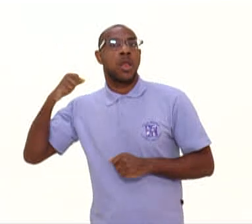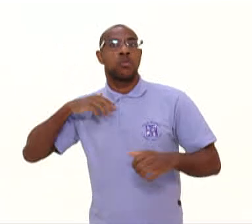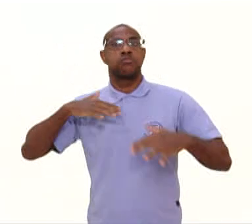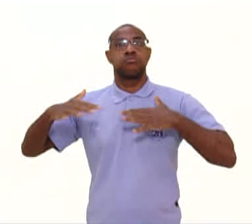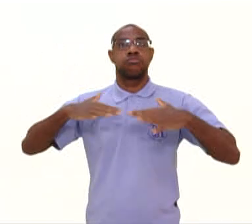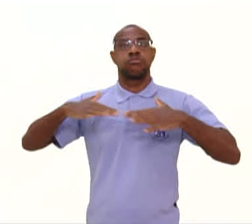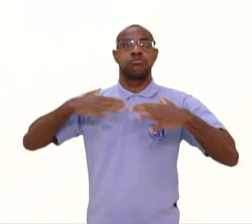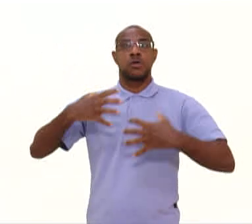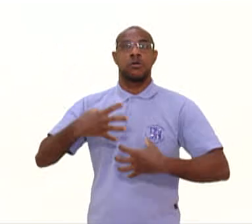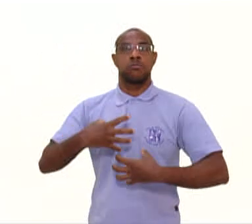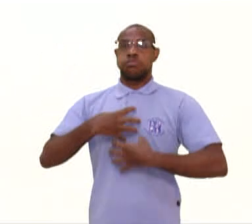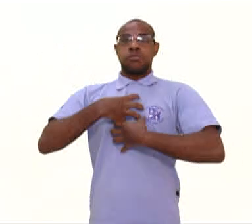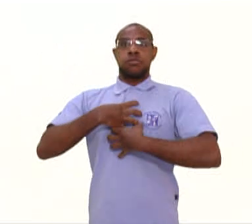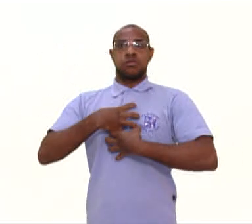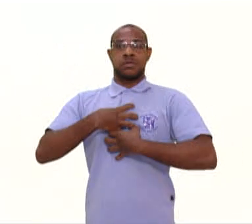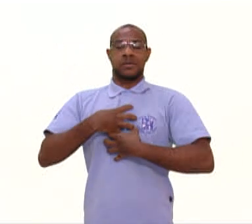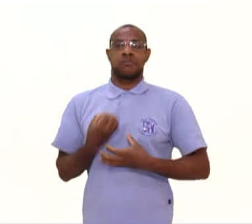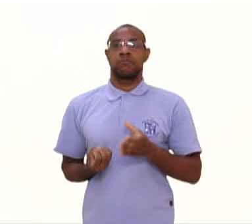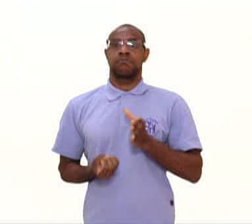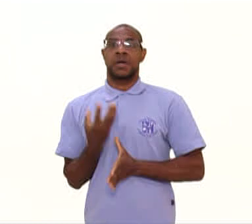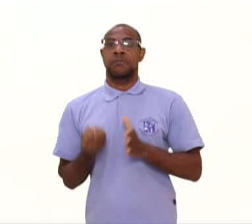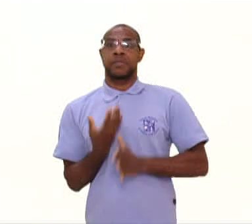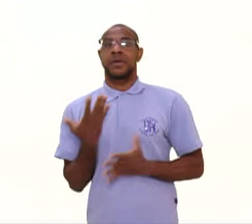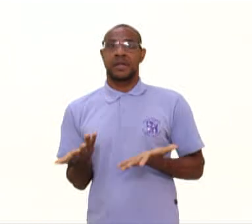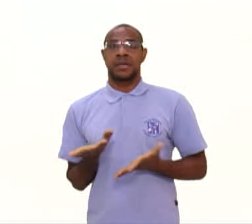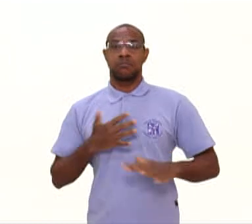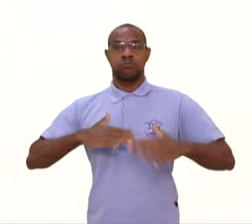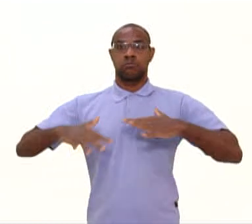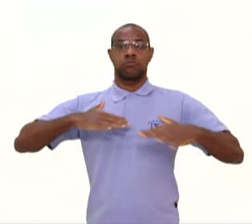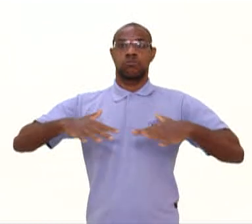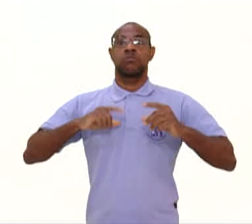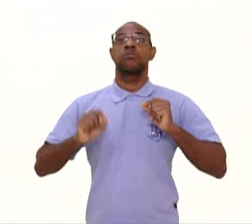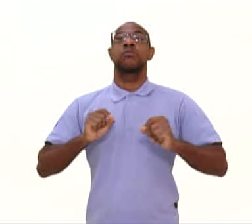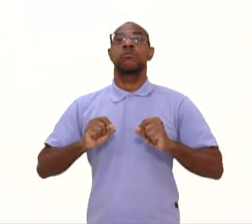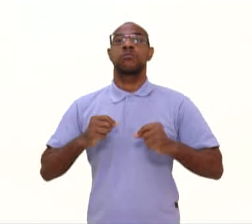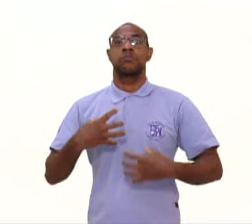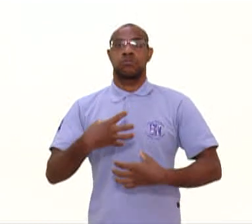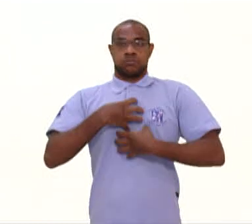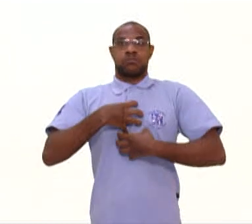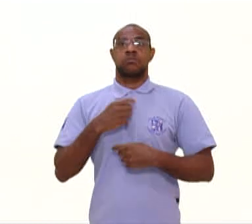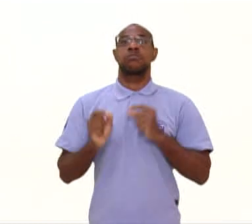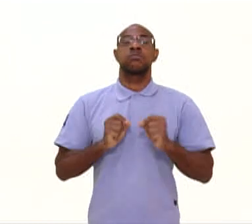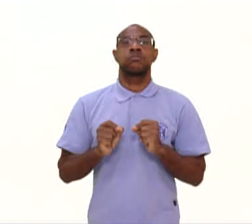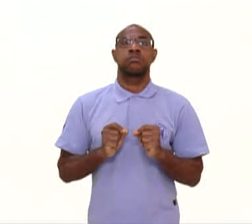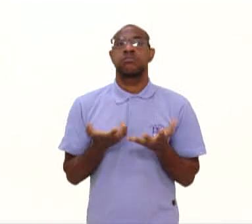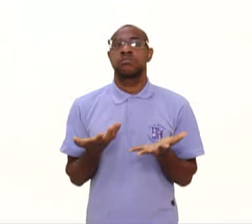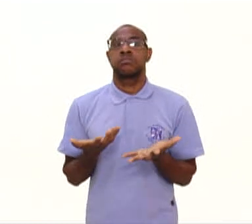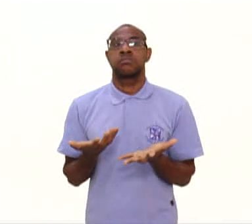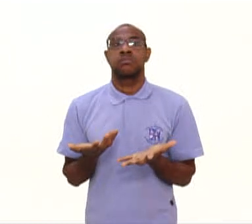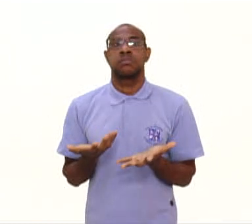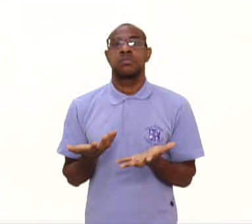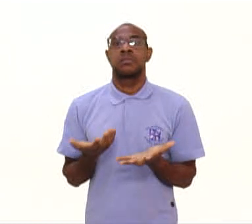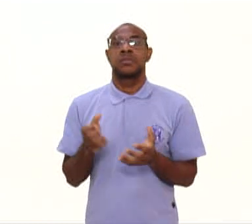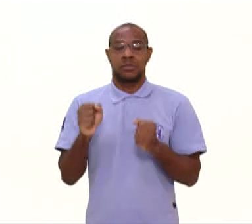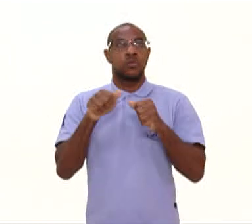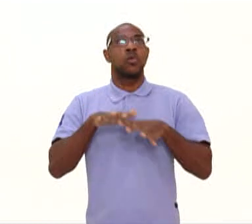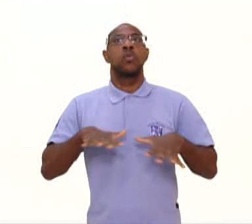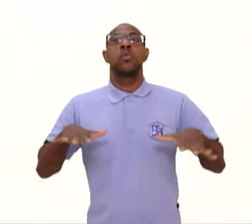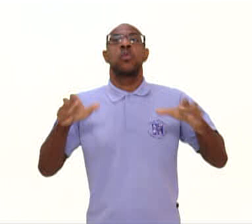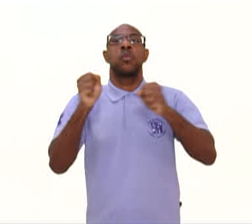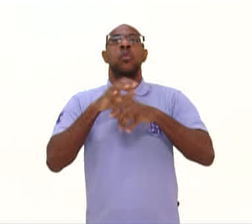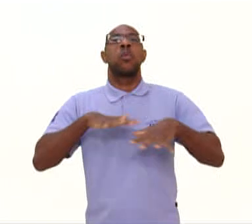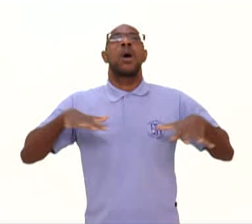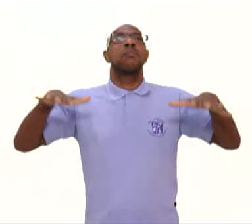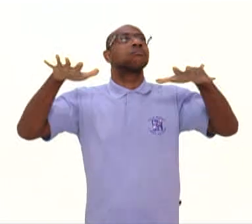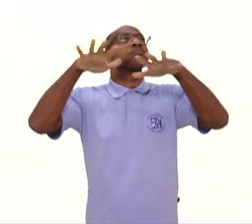seja, choques que estão sendo produzidos. Então, essa movimentação estará se chocando. Se chocando contra quem? Se chocando contra o ar. Então, ali,